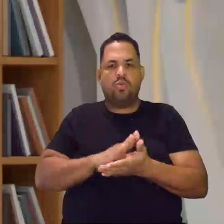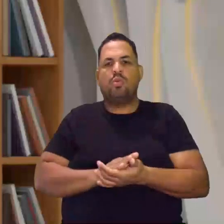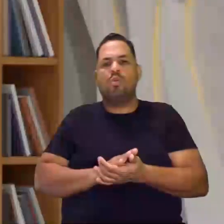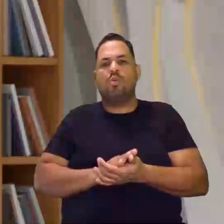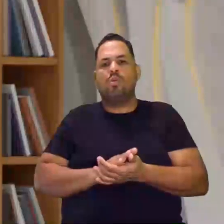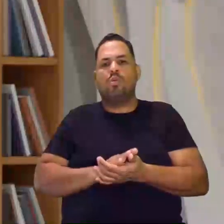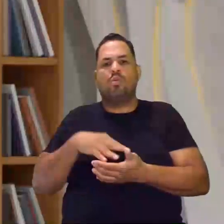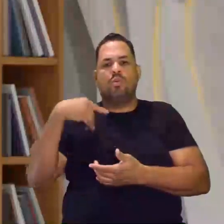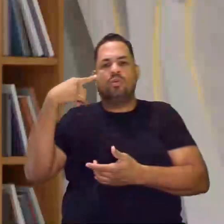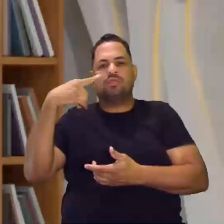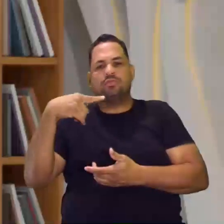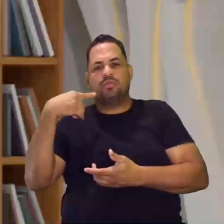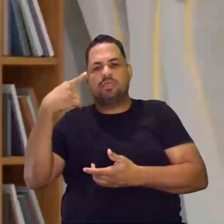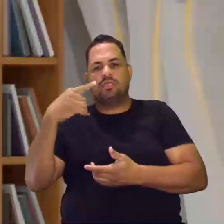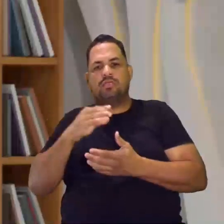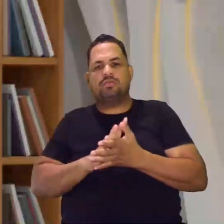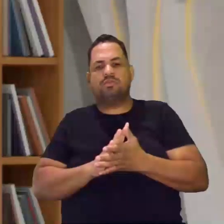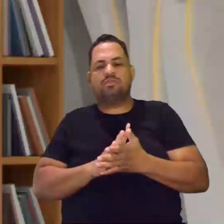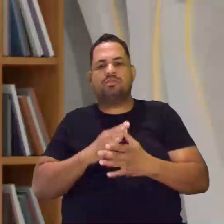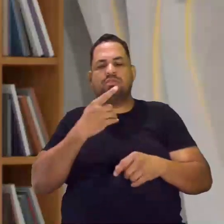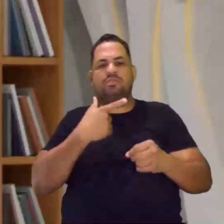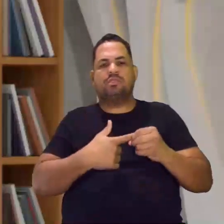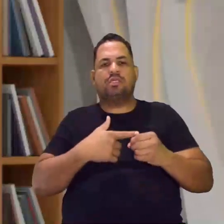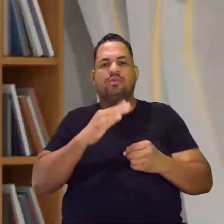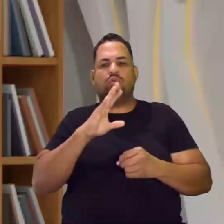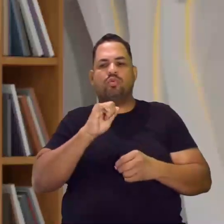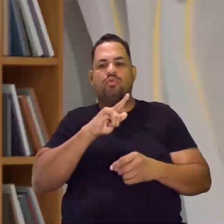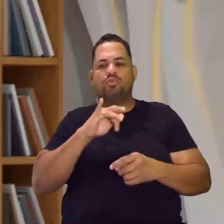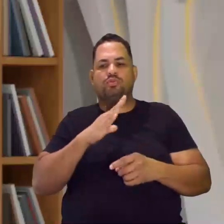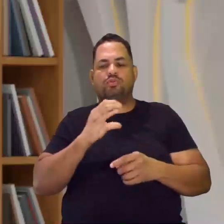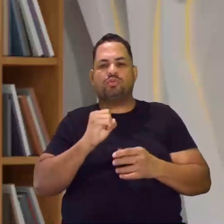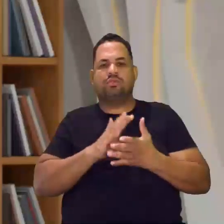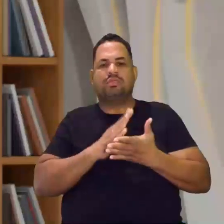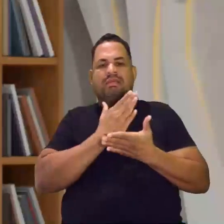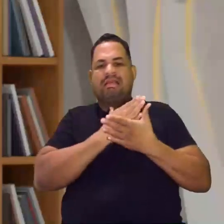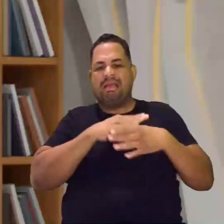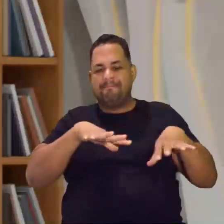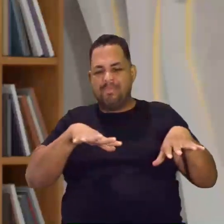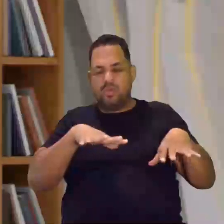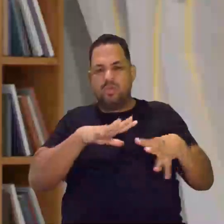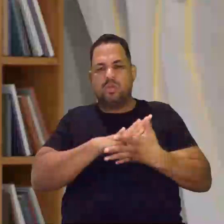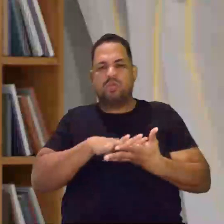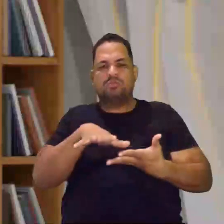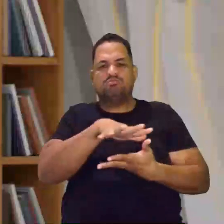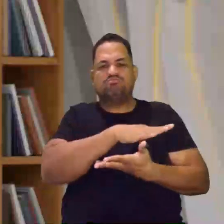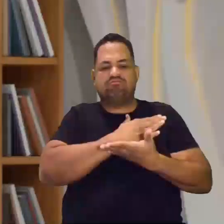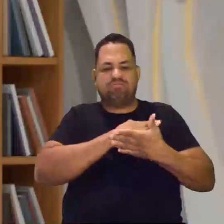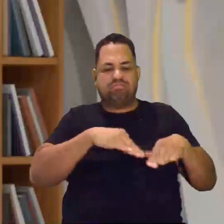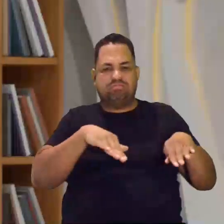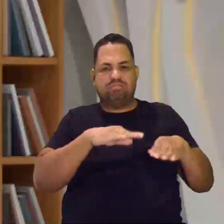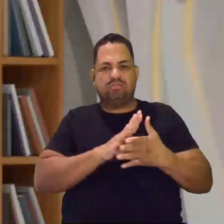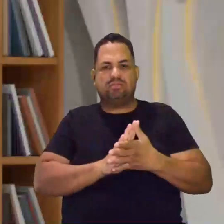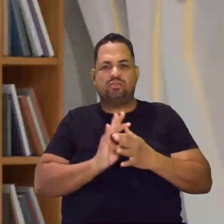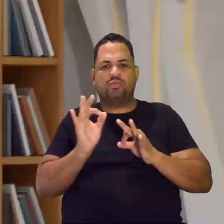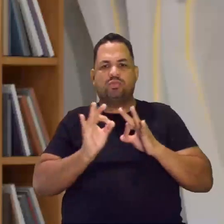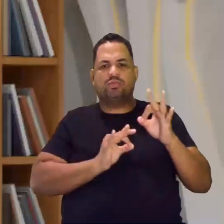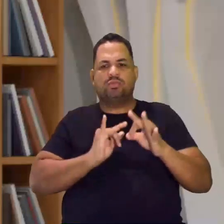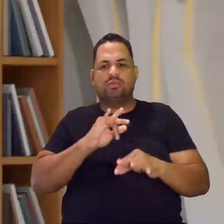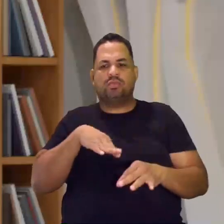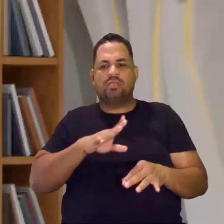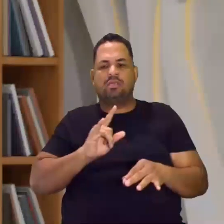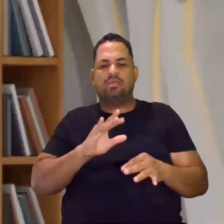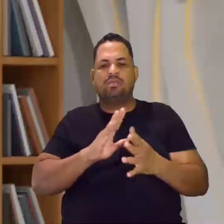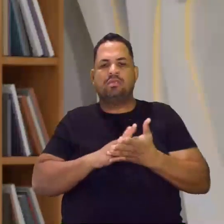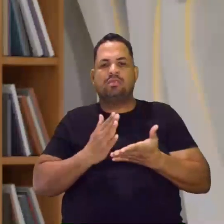Cusco, todas aquelas cidades, elas foram destruídas, tudo que existia de construção inca, e